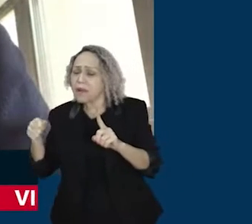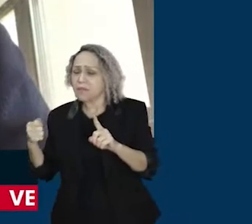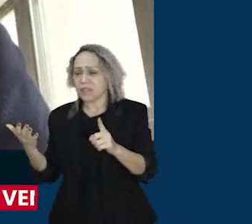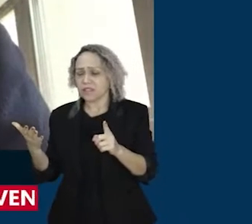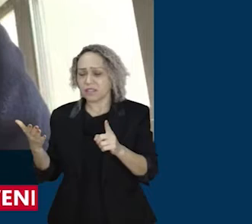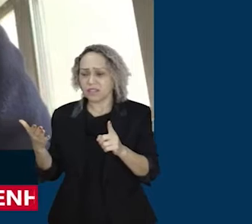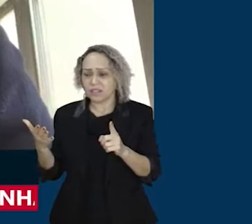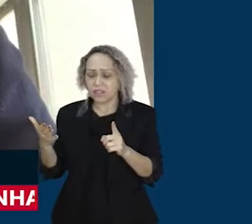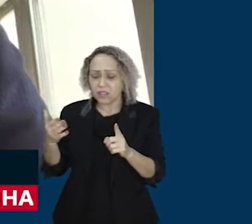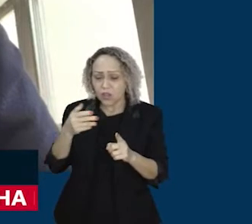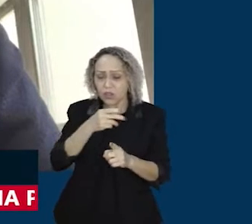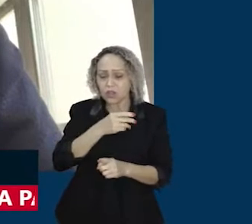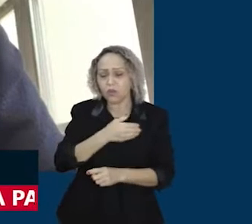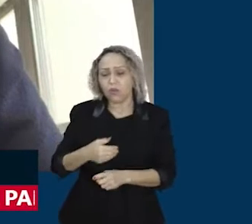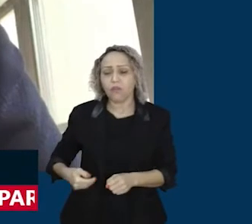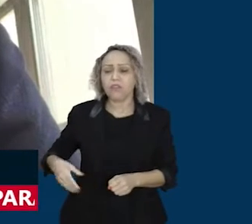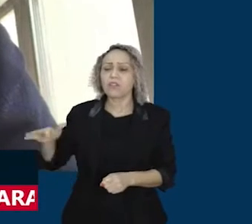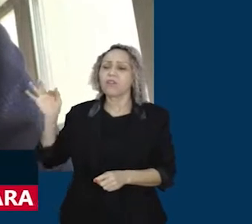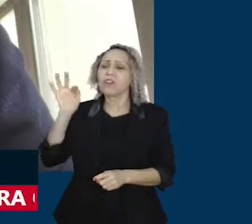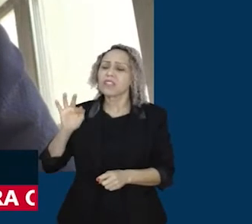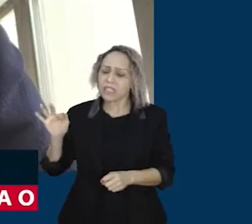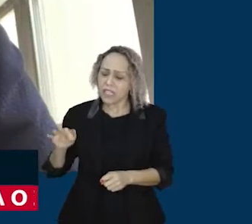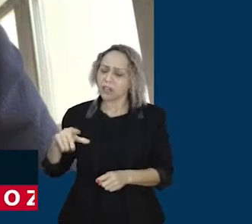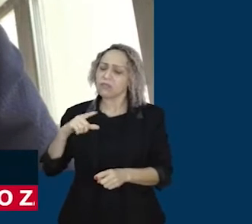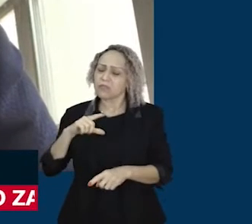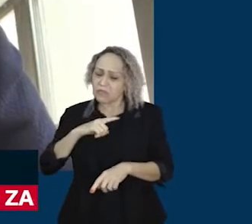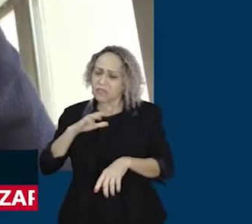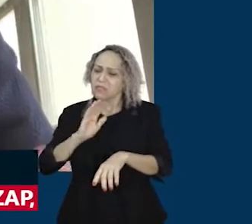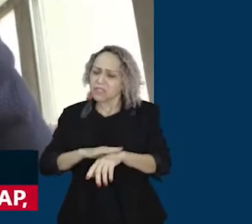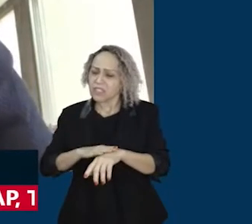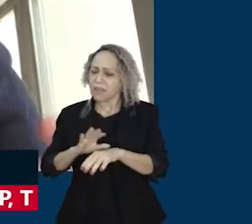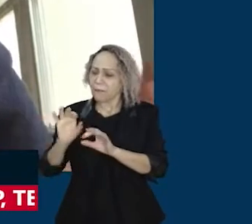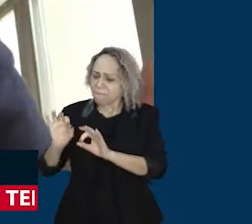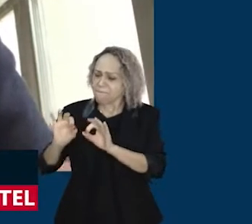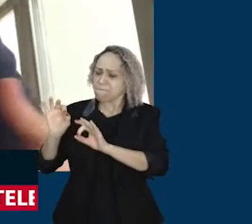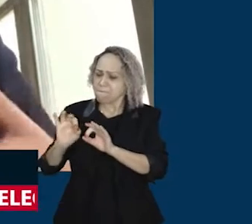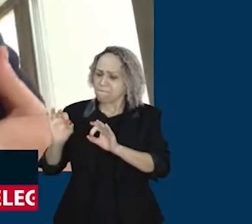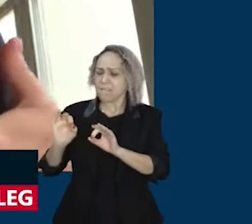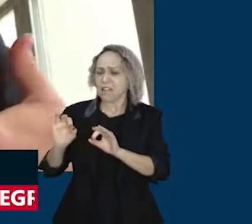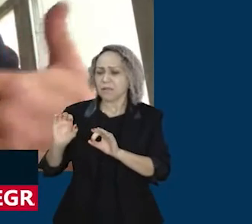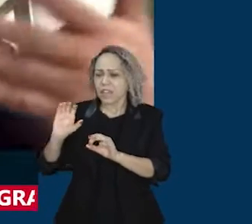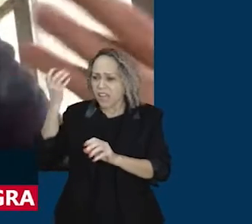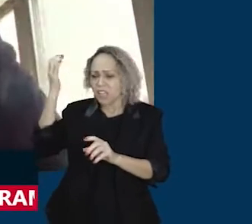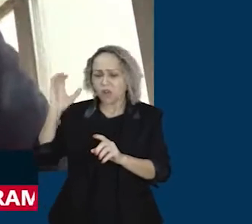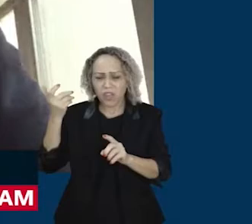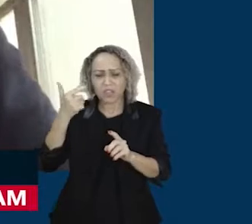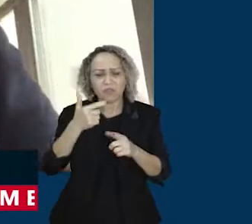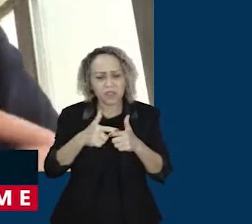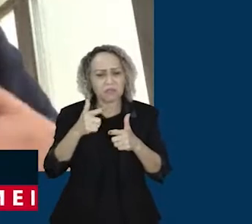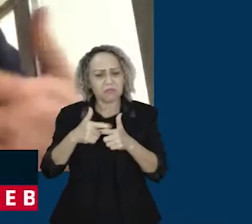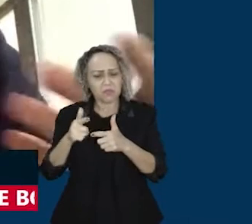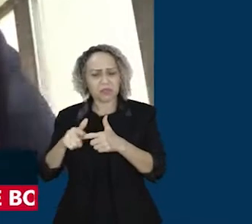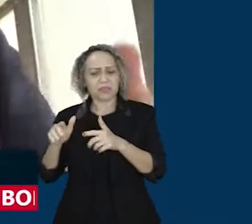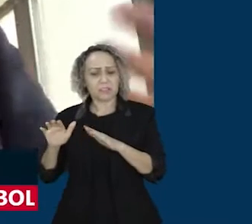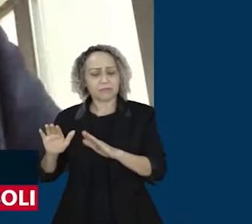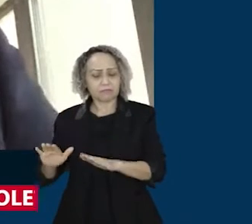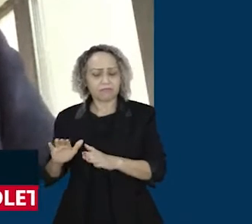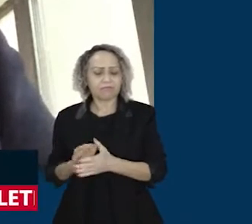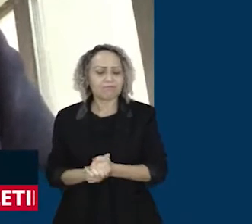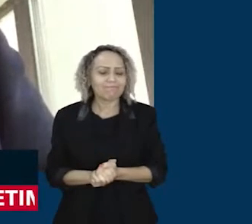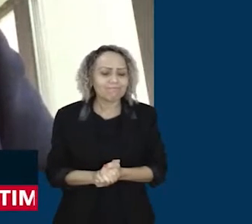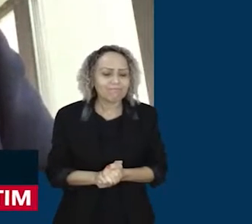fazer algo estruturante, algo de fato que resolva esse problema, que é basicamente a nossa sujeição à